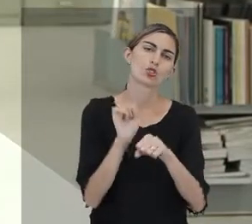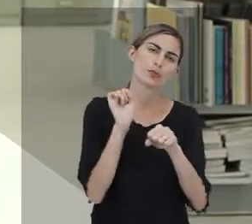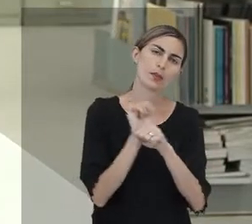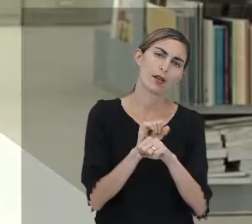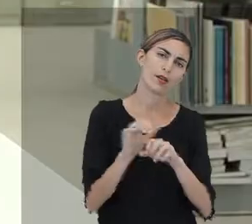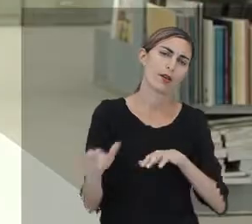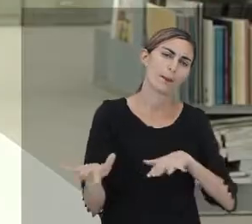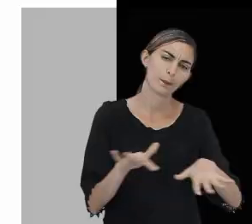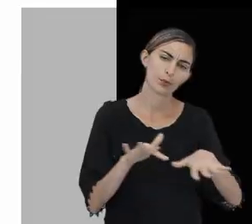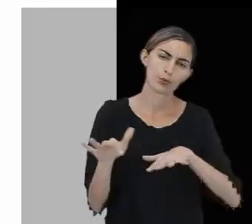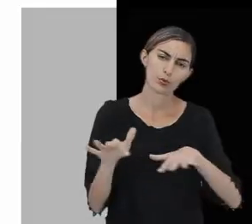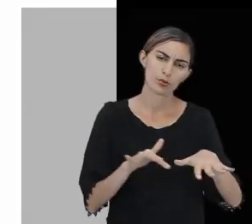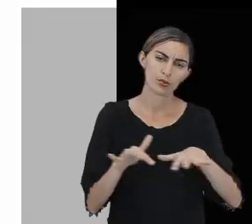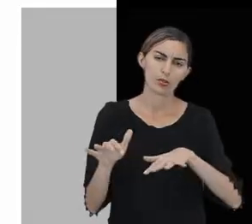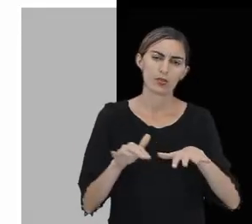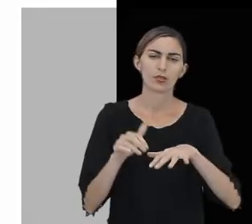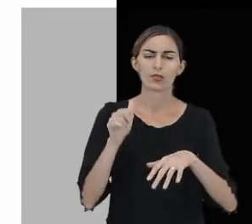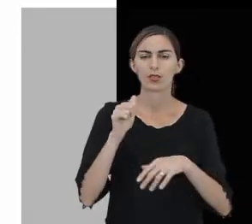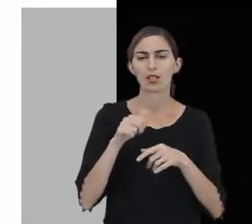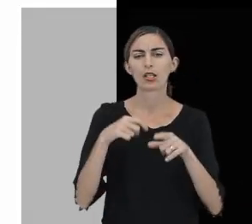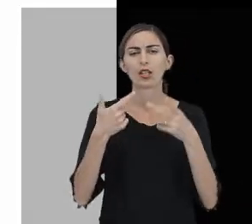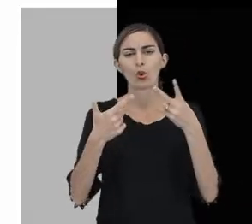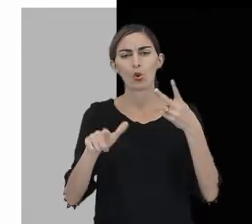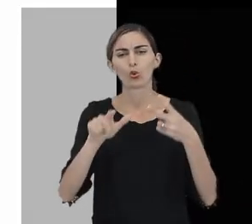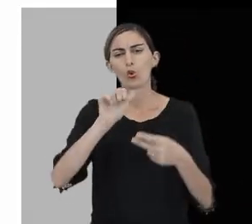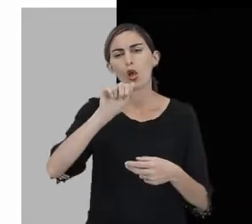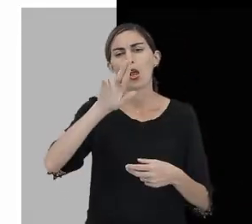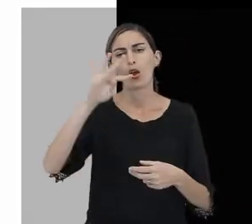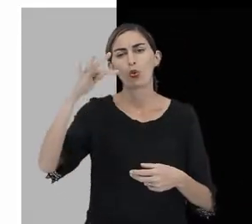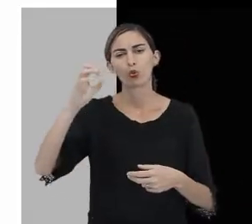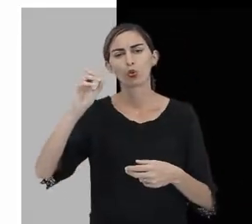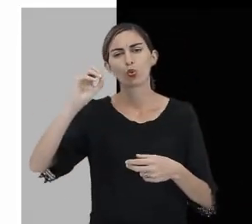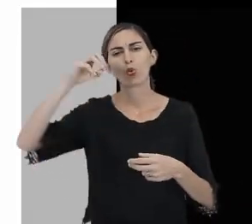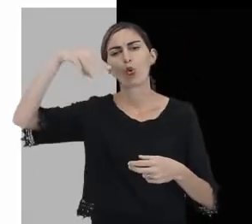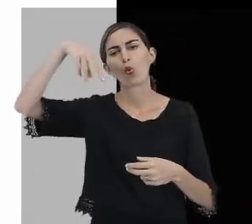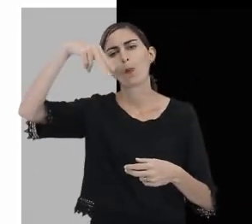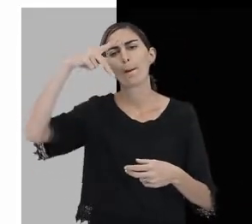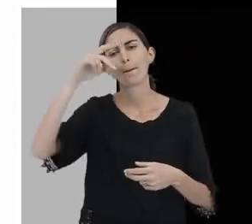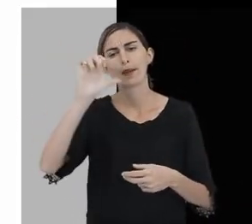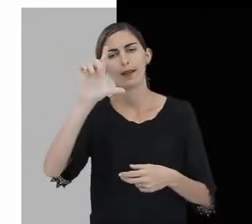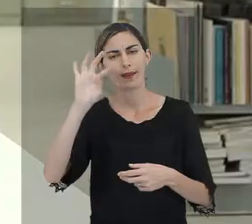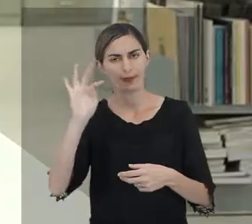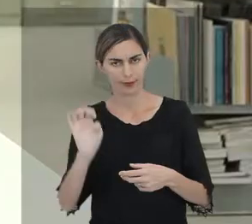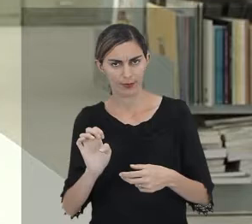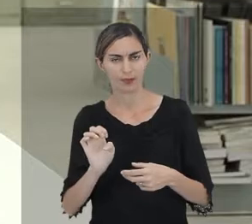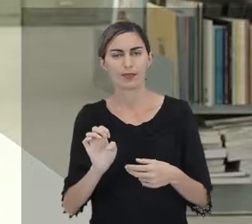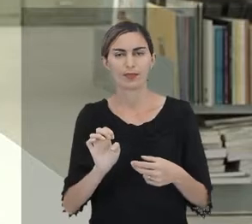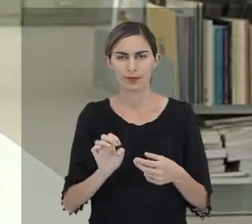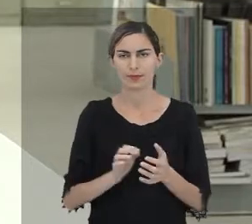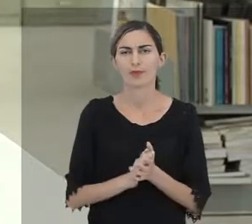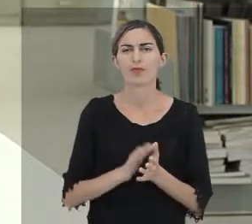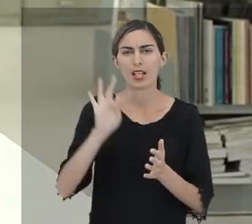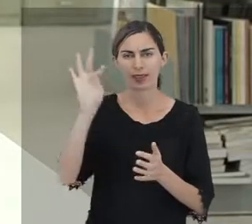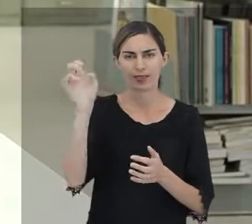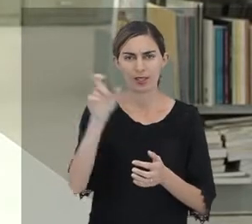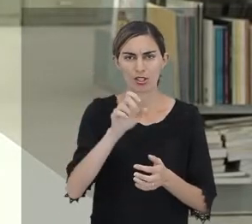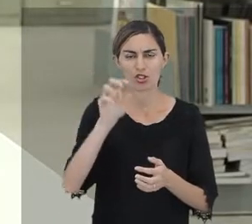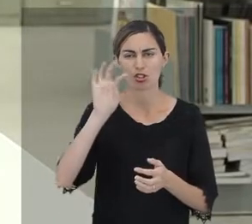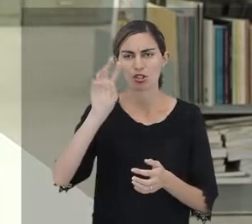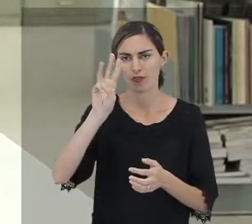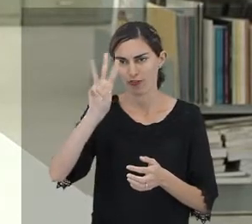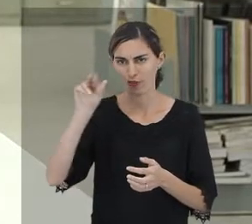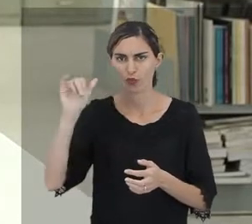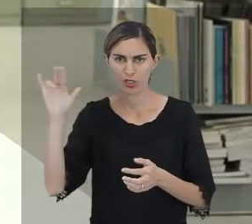aguardar o processamento. Existe esse componente chamado Autocomplete Text View, que à medida que o usuário for digitando, ele vai